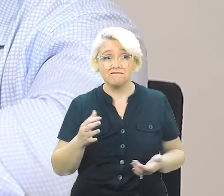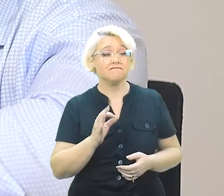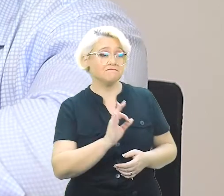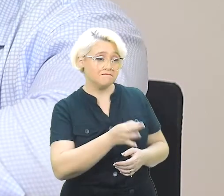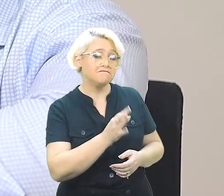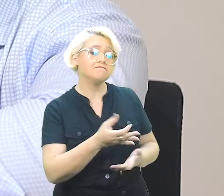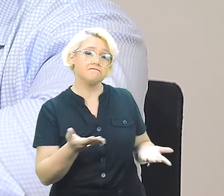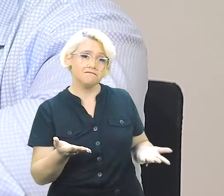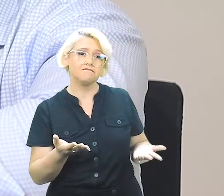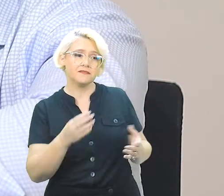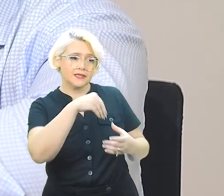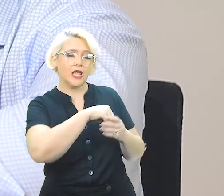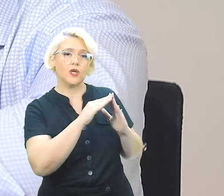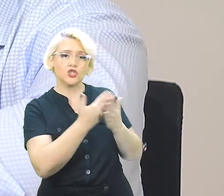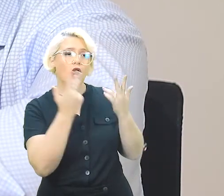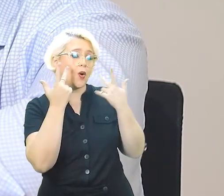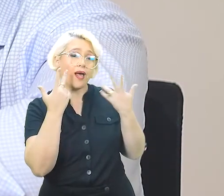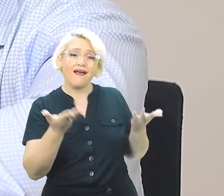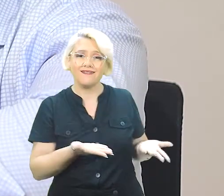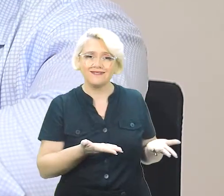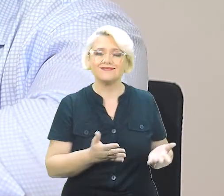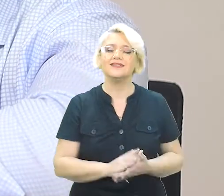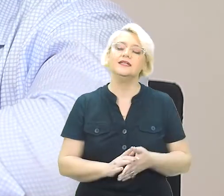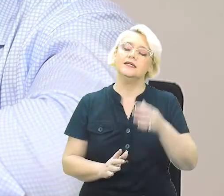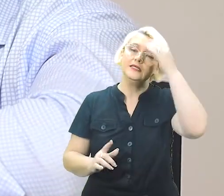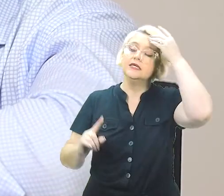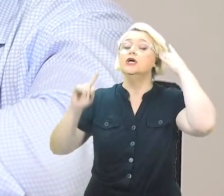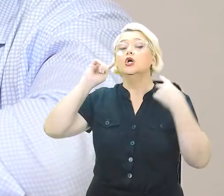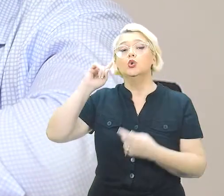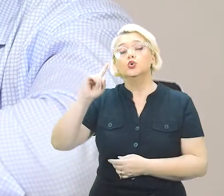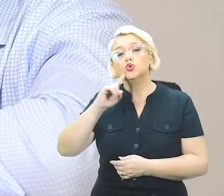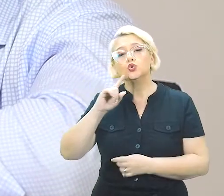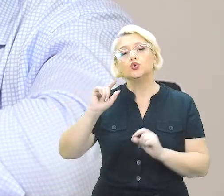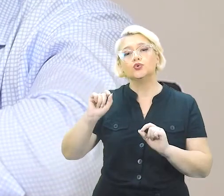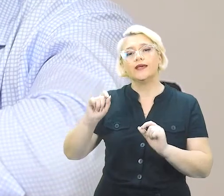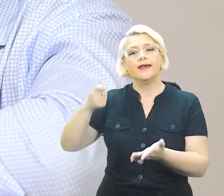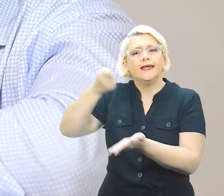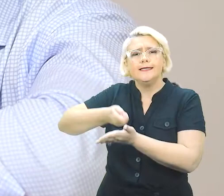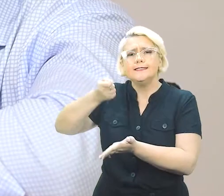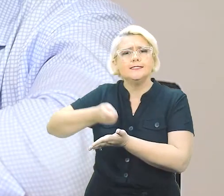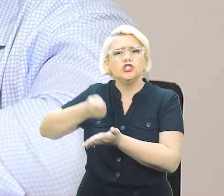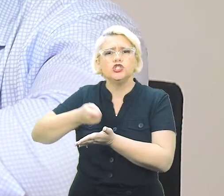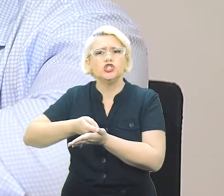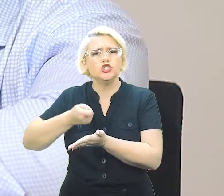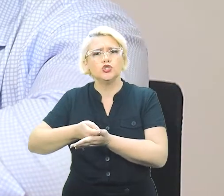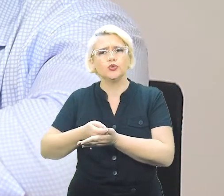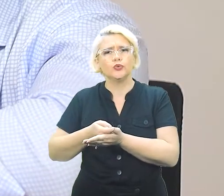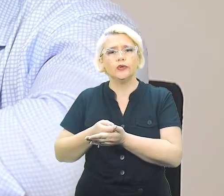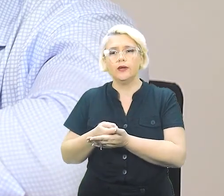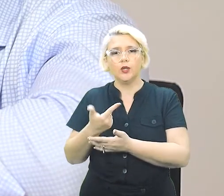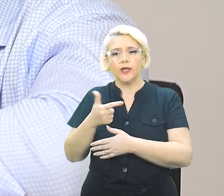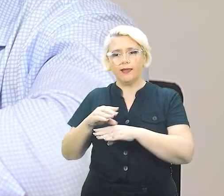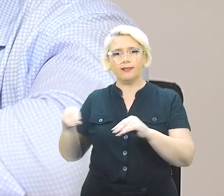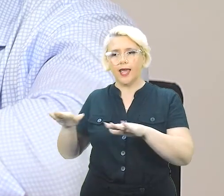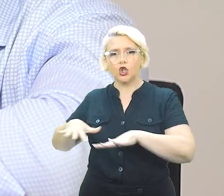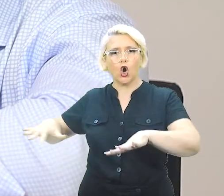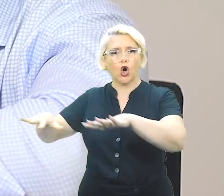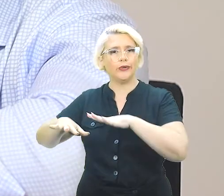numa escola comum. Sim. Os surdos, eles exigiram, sem território,